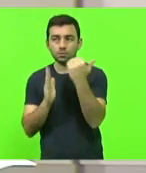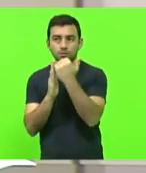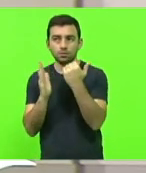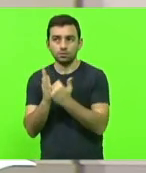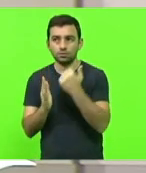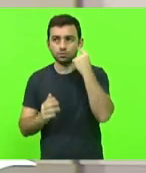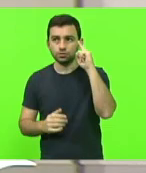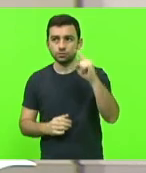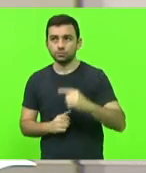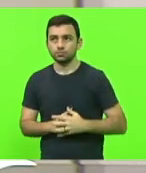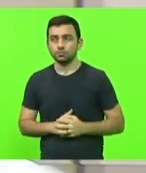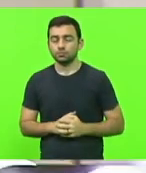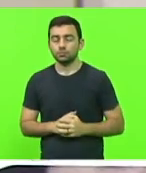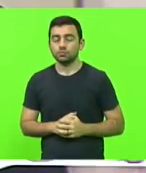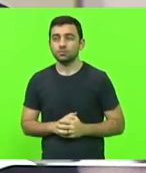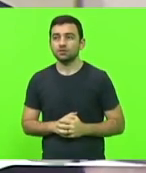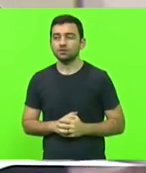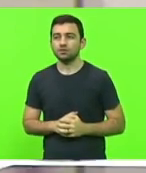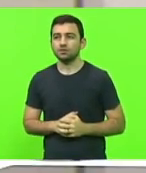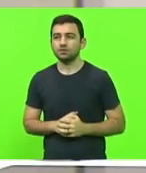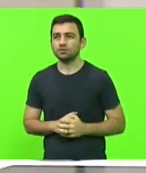dia.